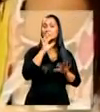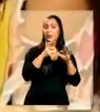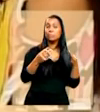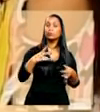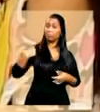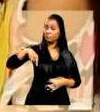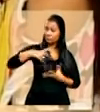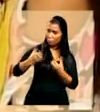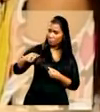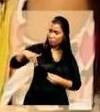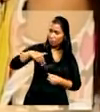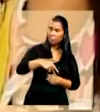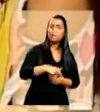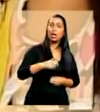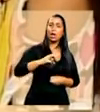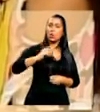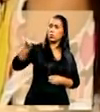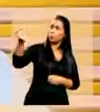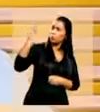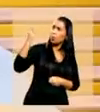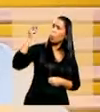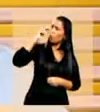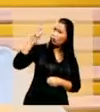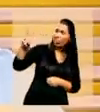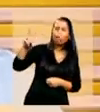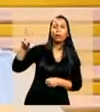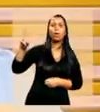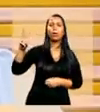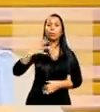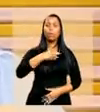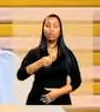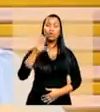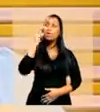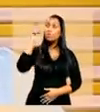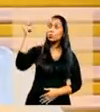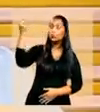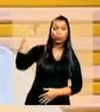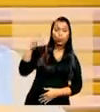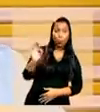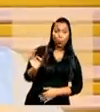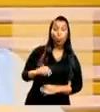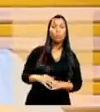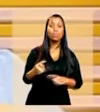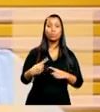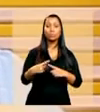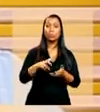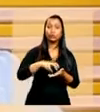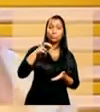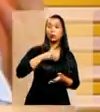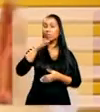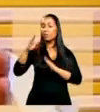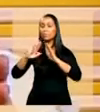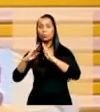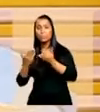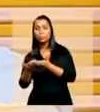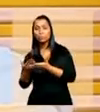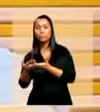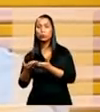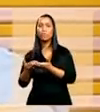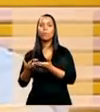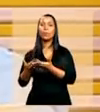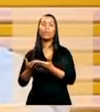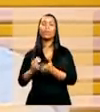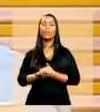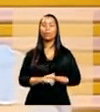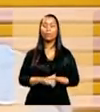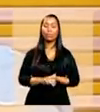exemplo, vamos caminhar, vamos ver o sol nascer, meu filho nunca viu o sol nascer, porque ele acorda de manhã, ele vai para a escola, então o sol nasce